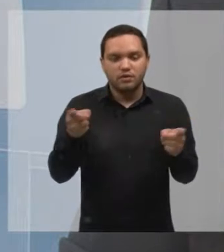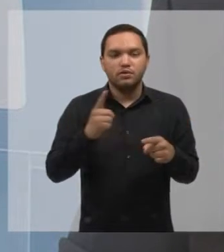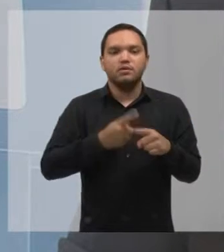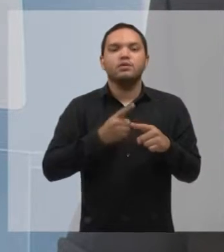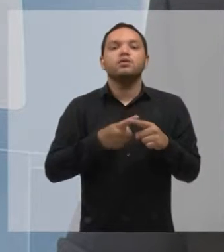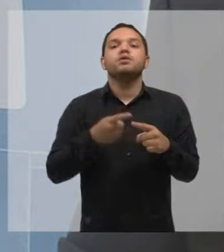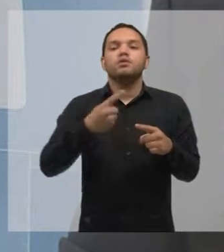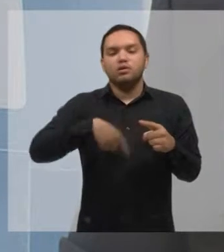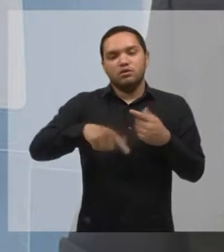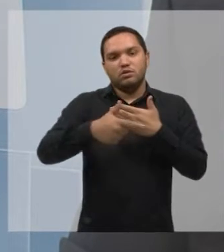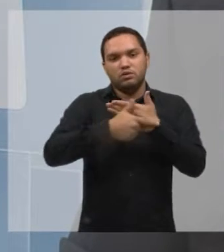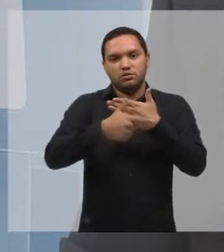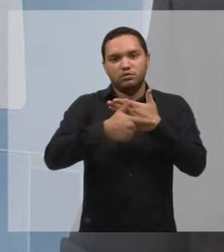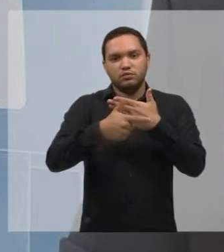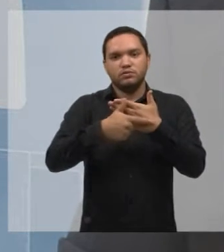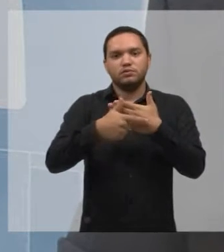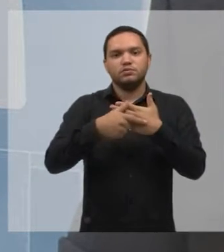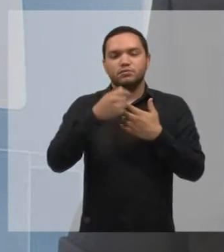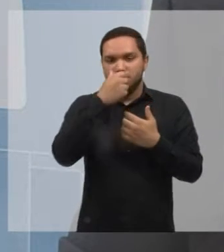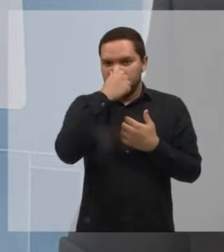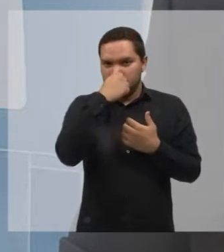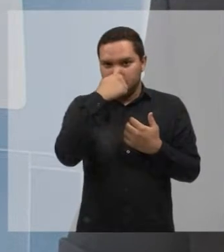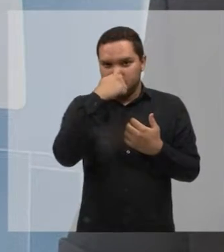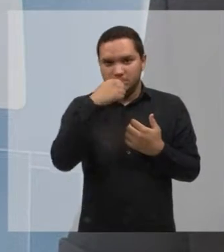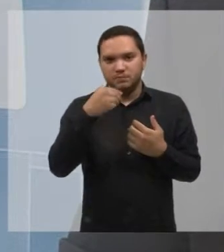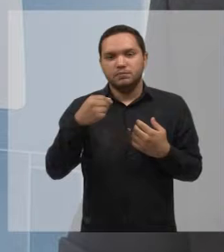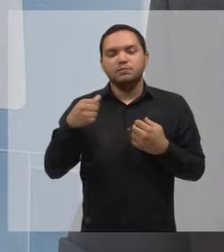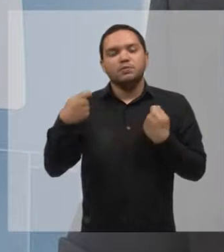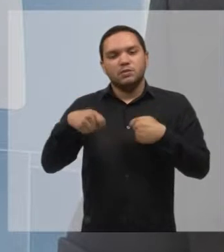é ser caixa de ressonância das suas angústias, né?